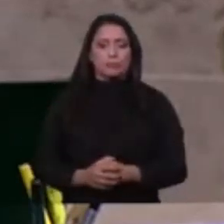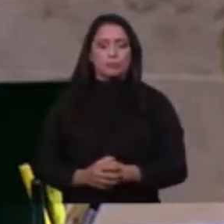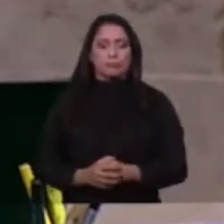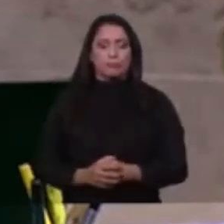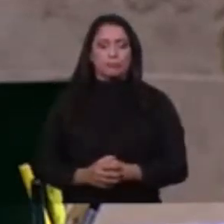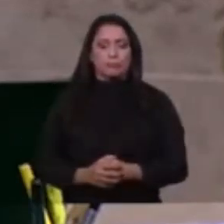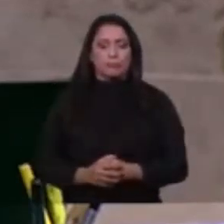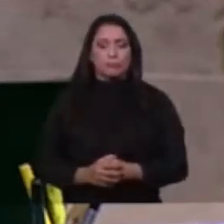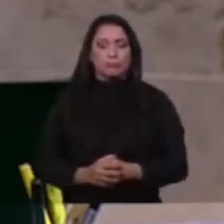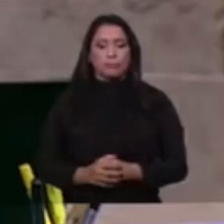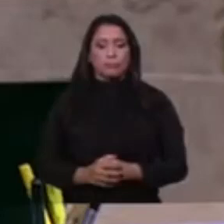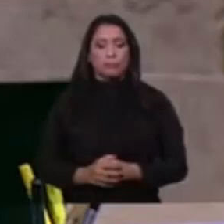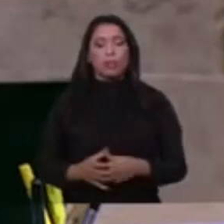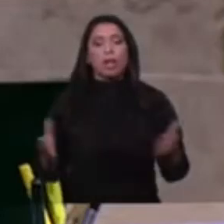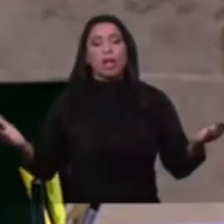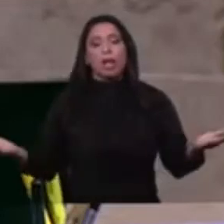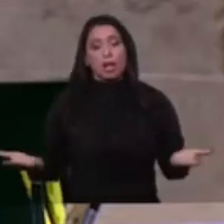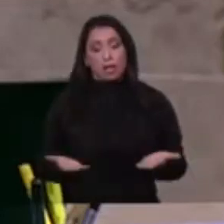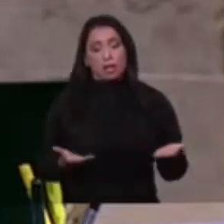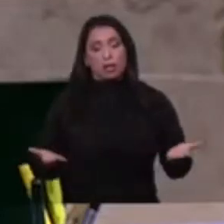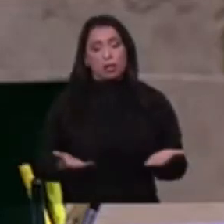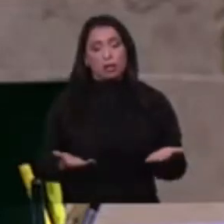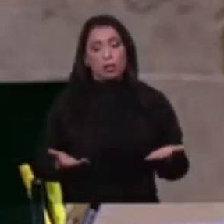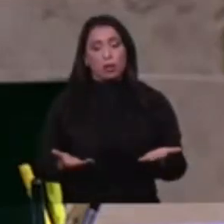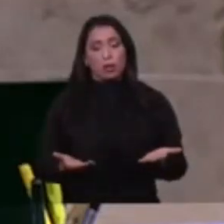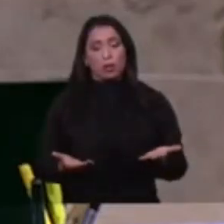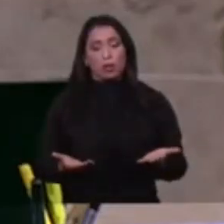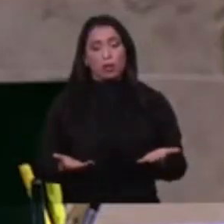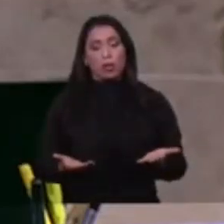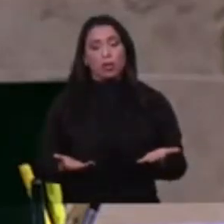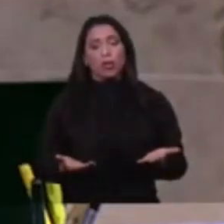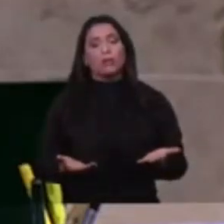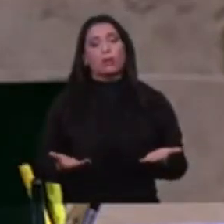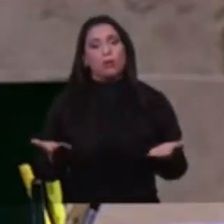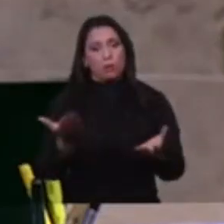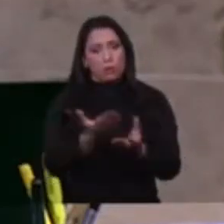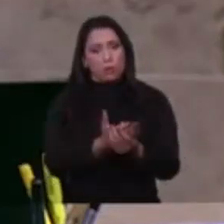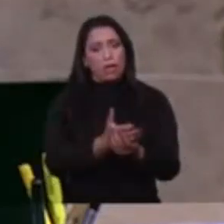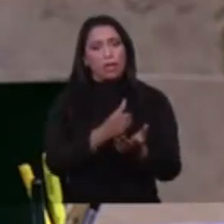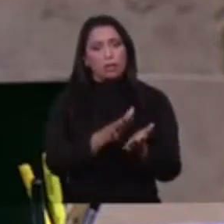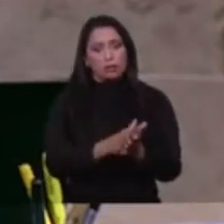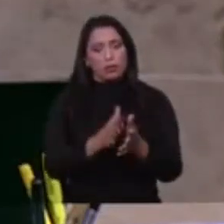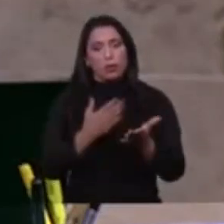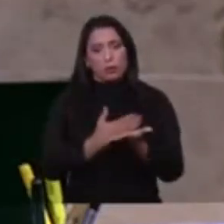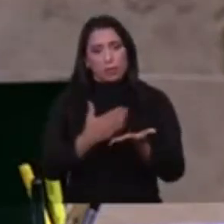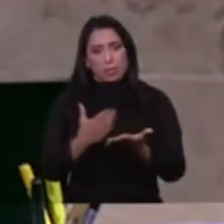presidente, passo à sustentação do presente caso concreto.